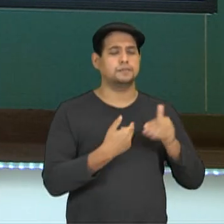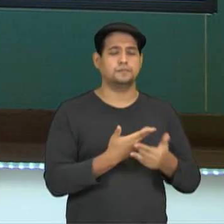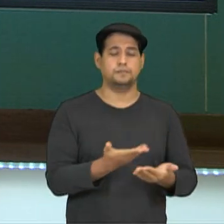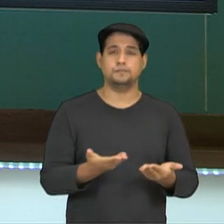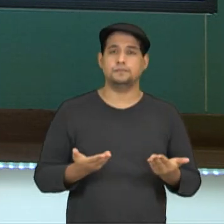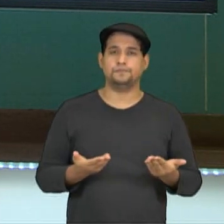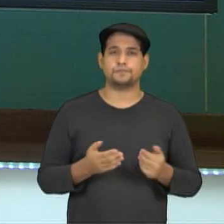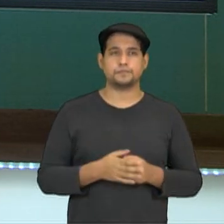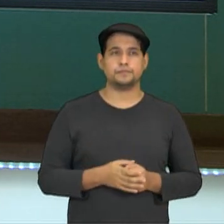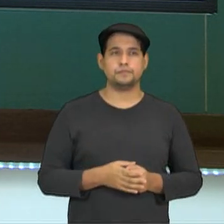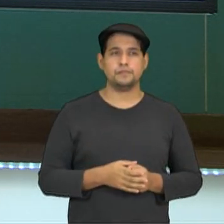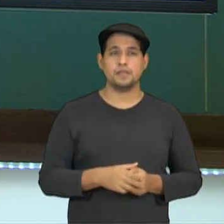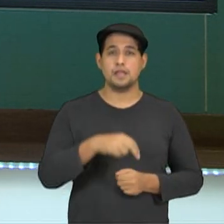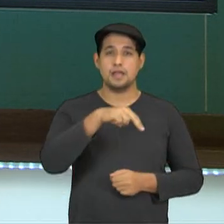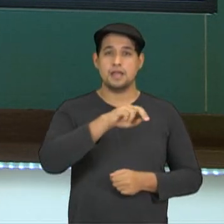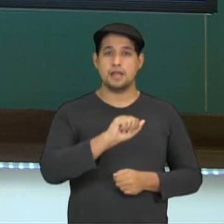vocês.